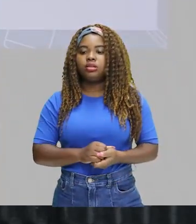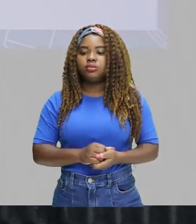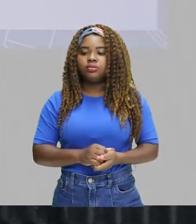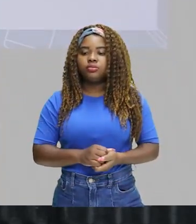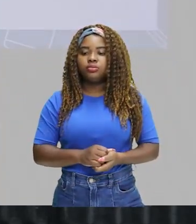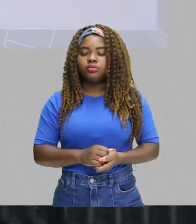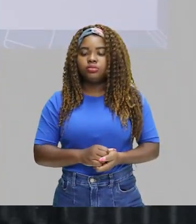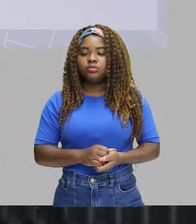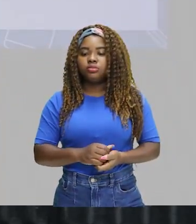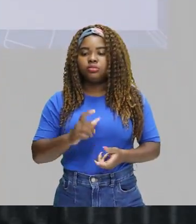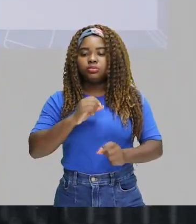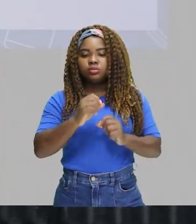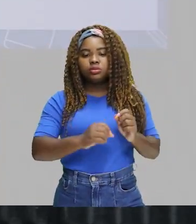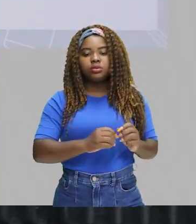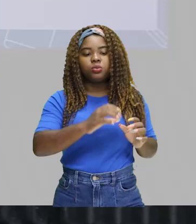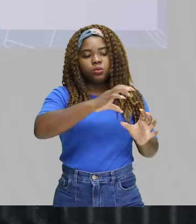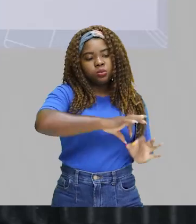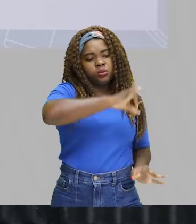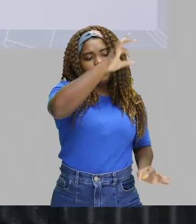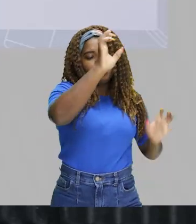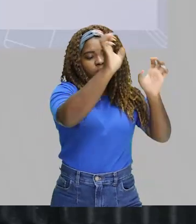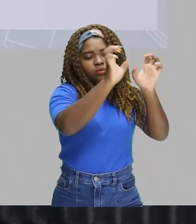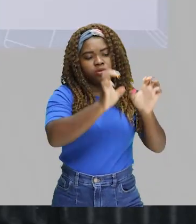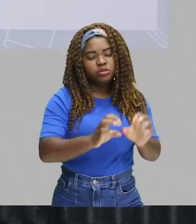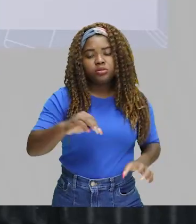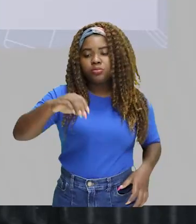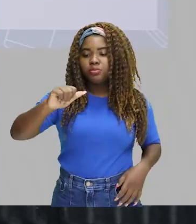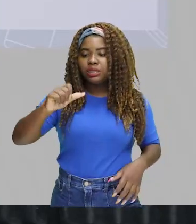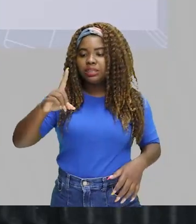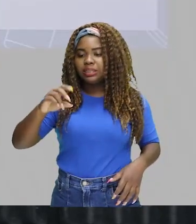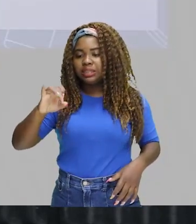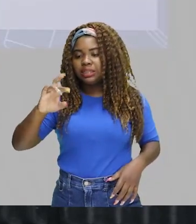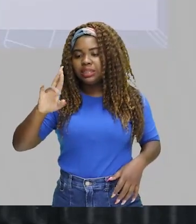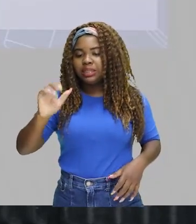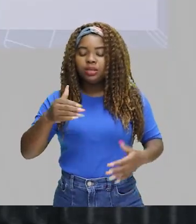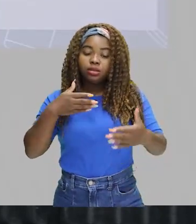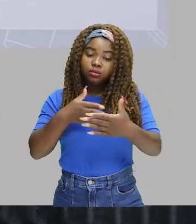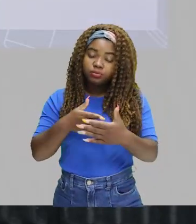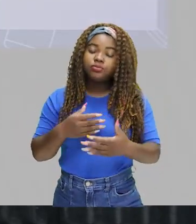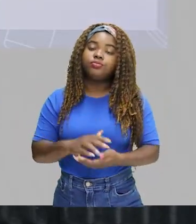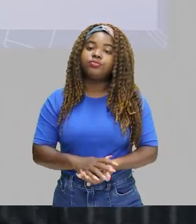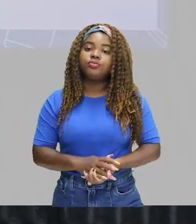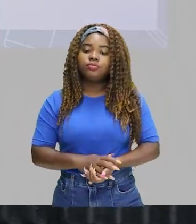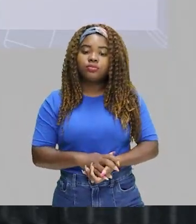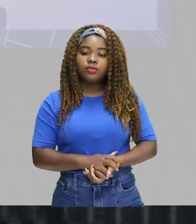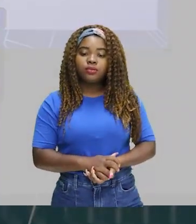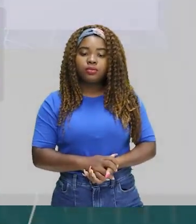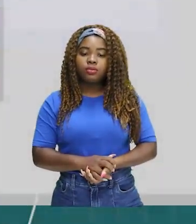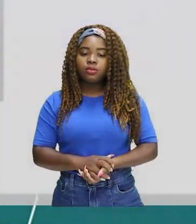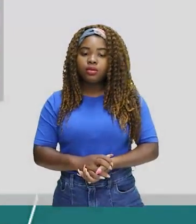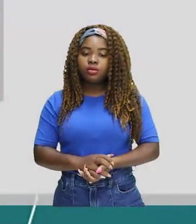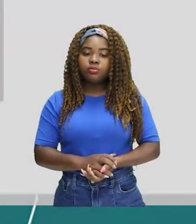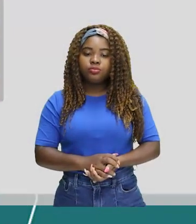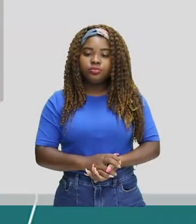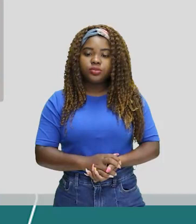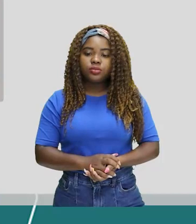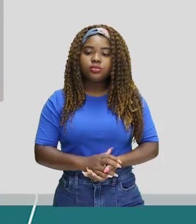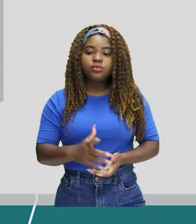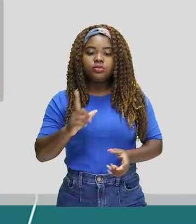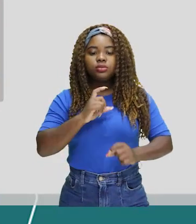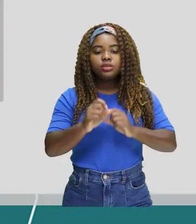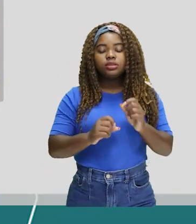espécie de madeira, alguma coisa que limite o tamanho dessa área de lançamento, que reduza para 2,13.